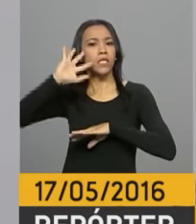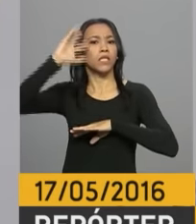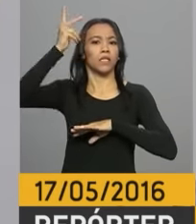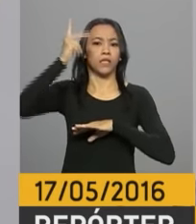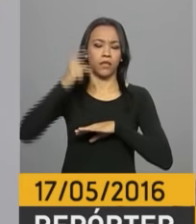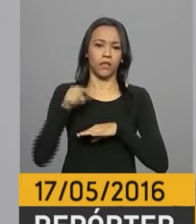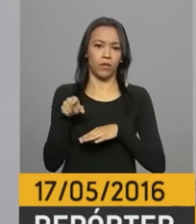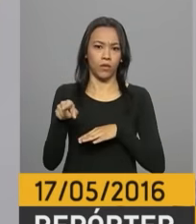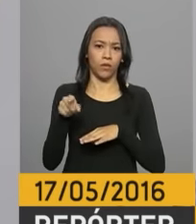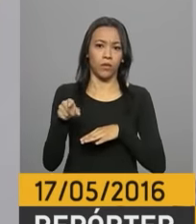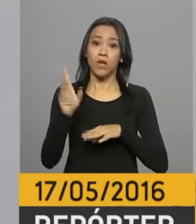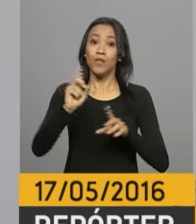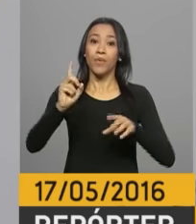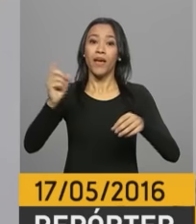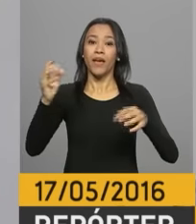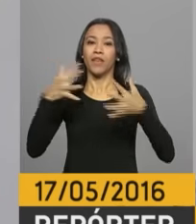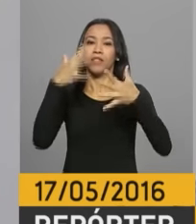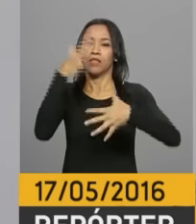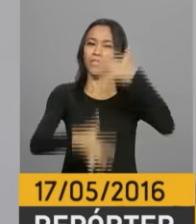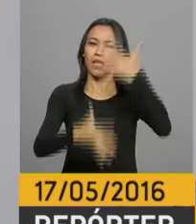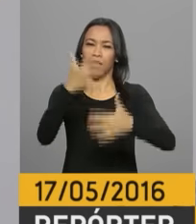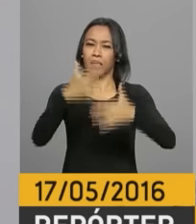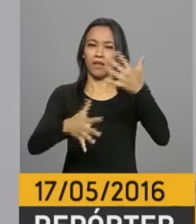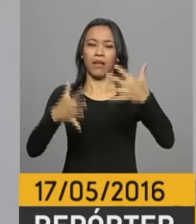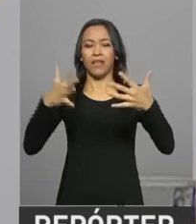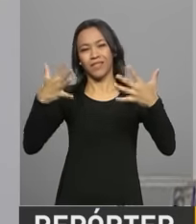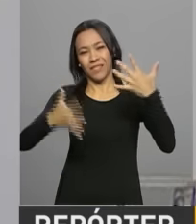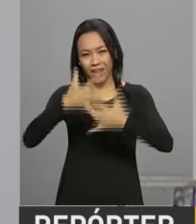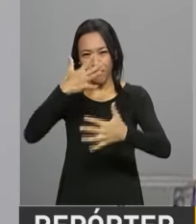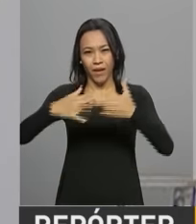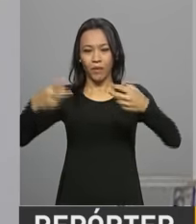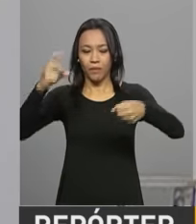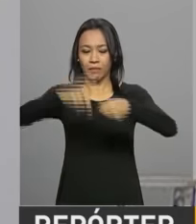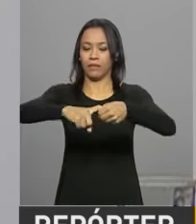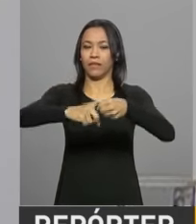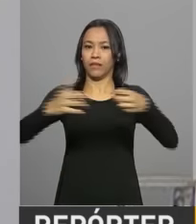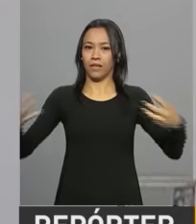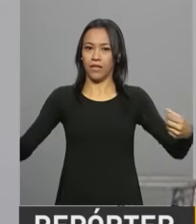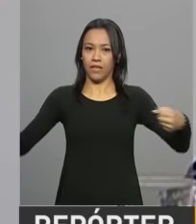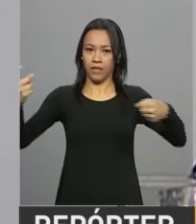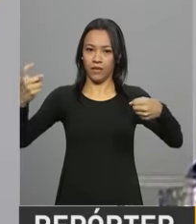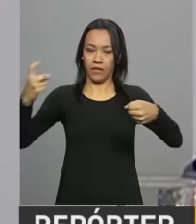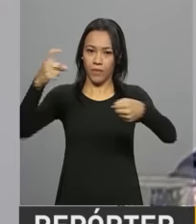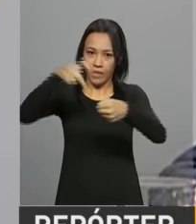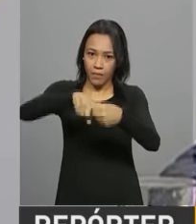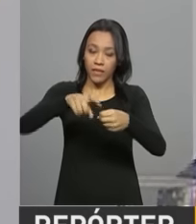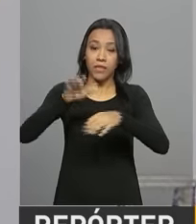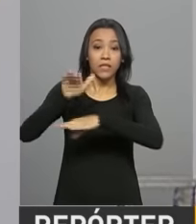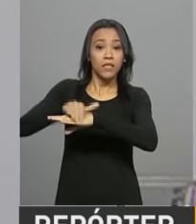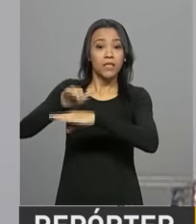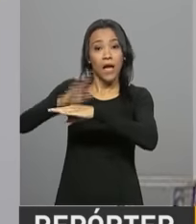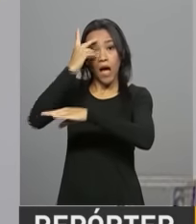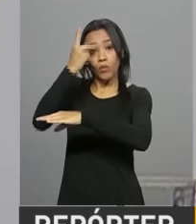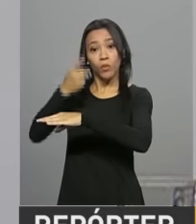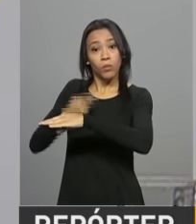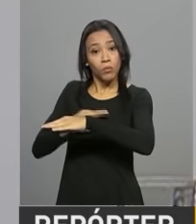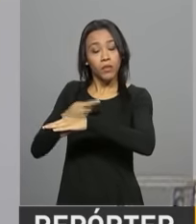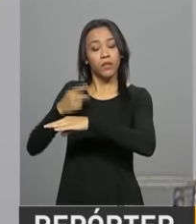com a independência, que é o que configura o mandato. A autonomia de decisão é algo que